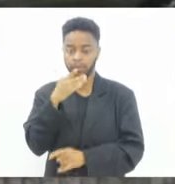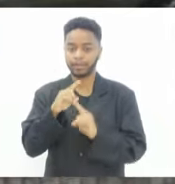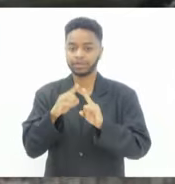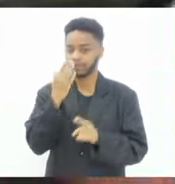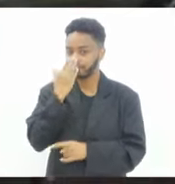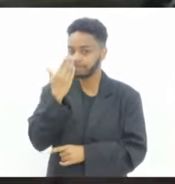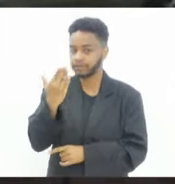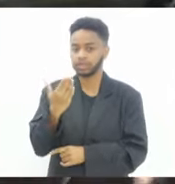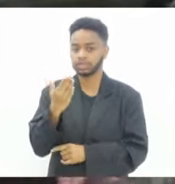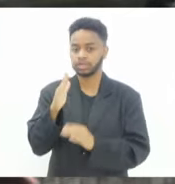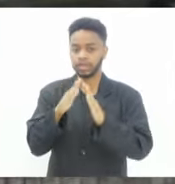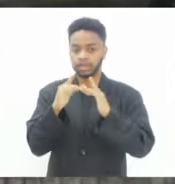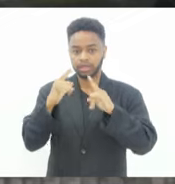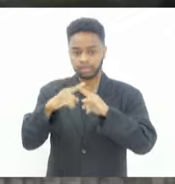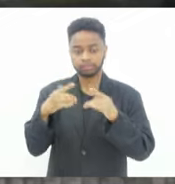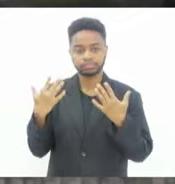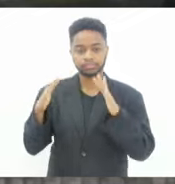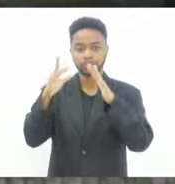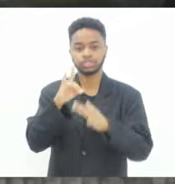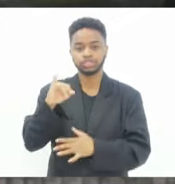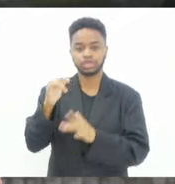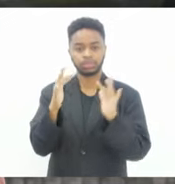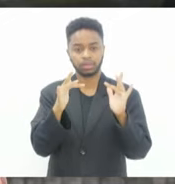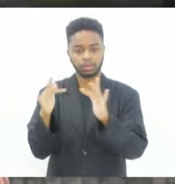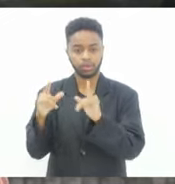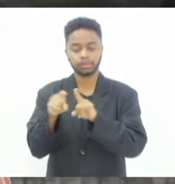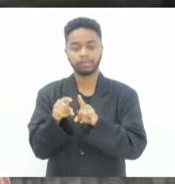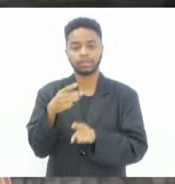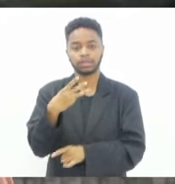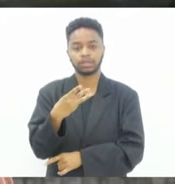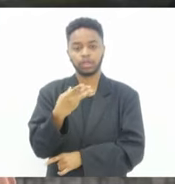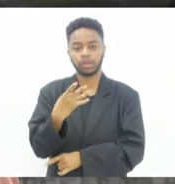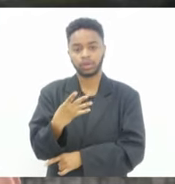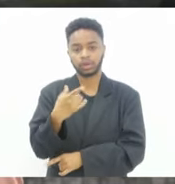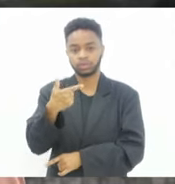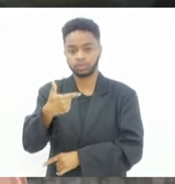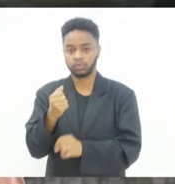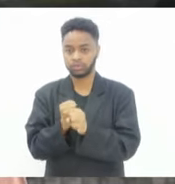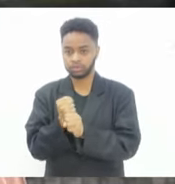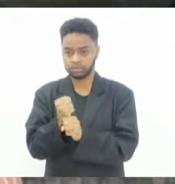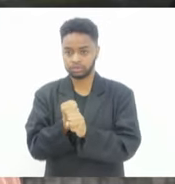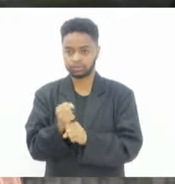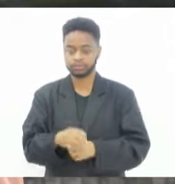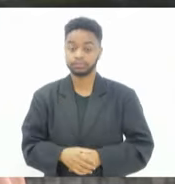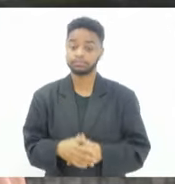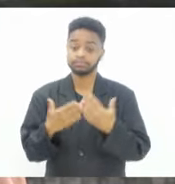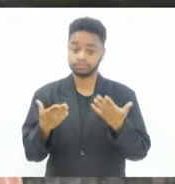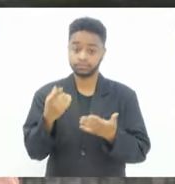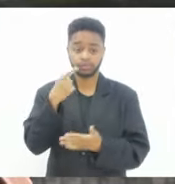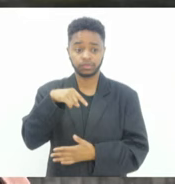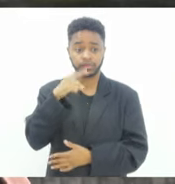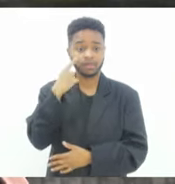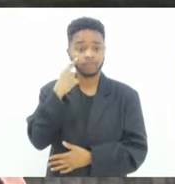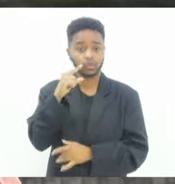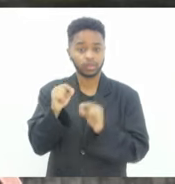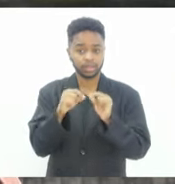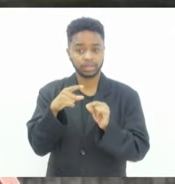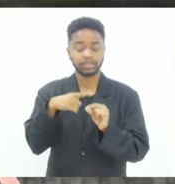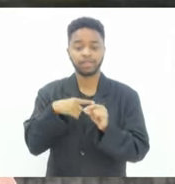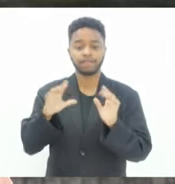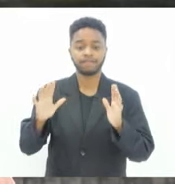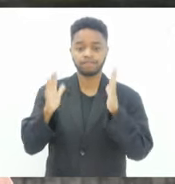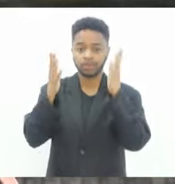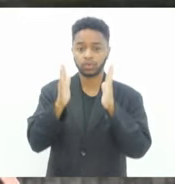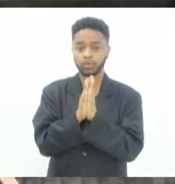igreja, celebrando o Dia dos Namorados e os 342 anos da trezena. Você vê, né, Paulo Vitor, a festa de Santo Antônio é a festa de oração,